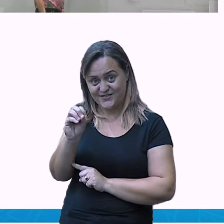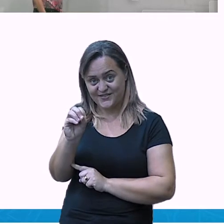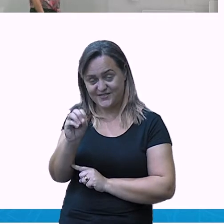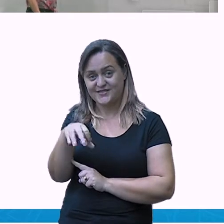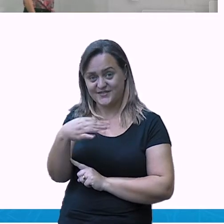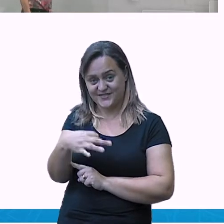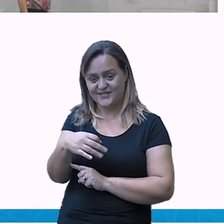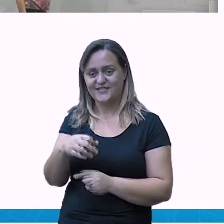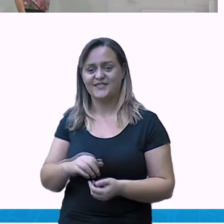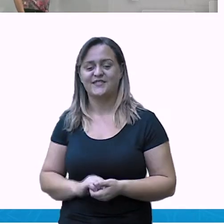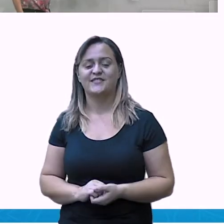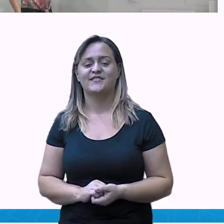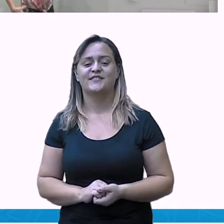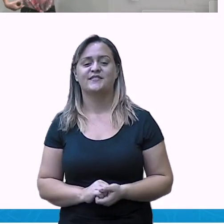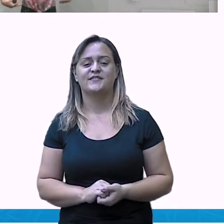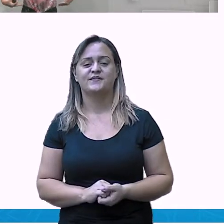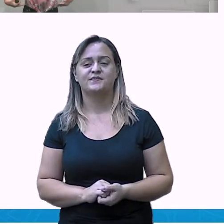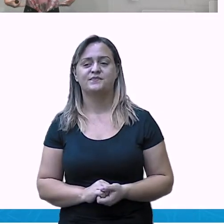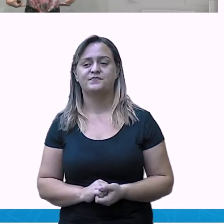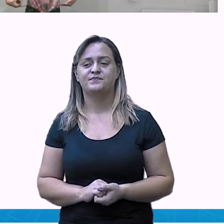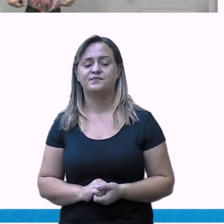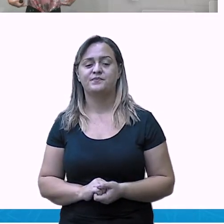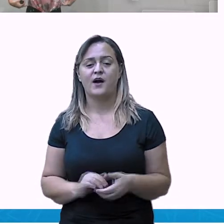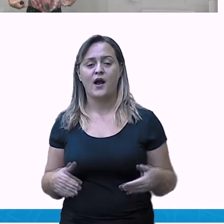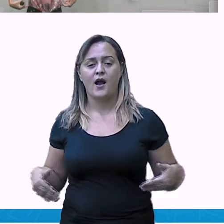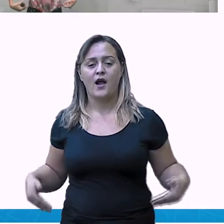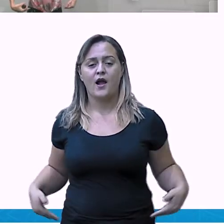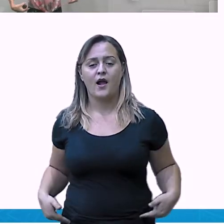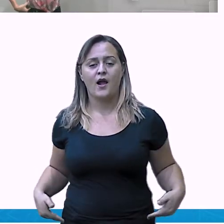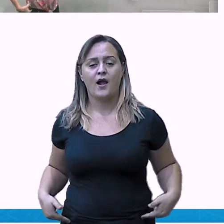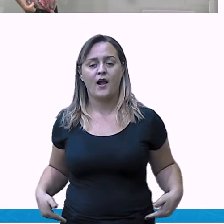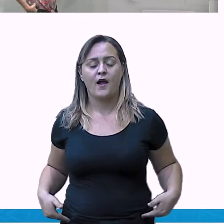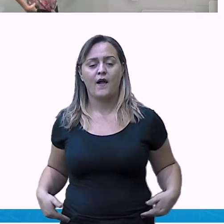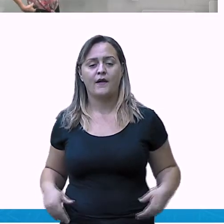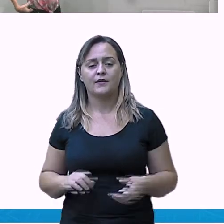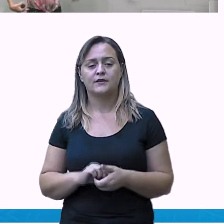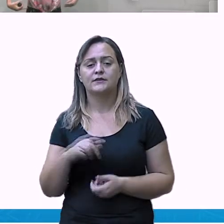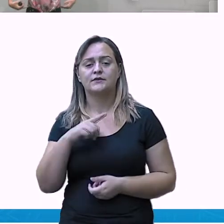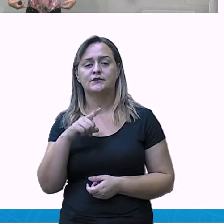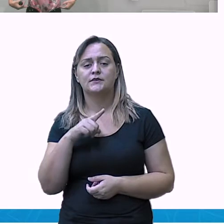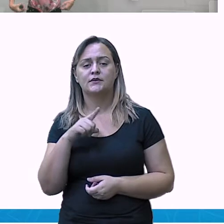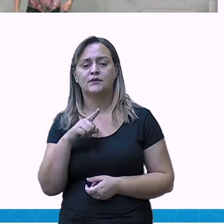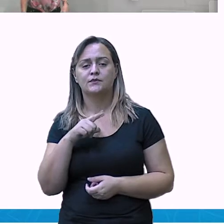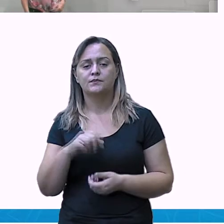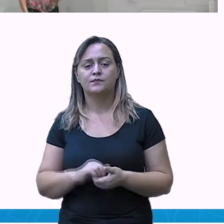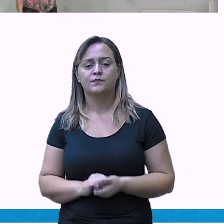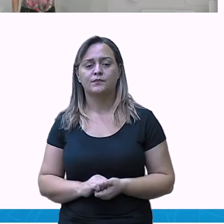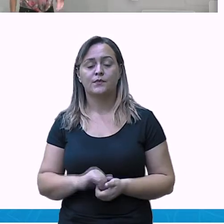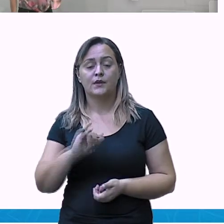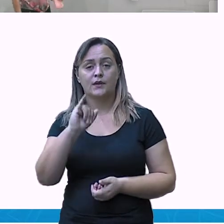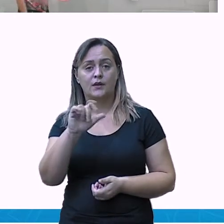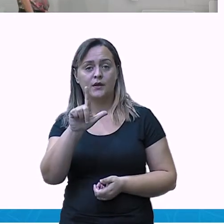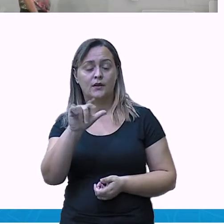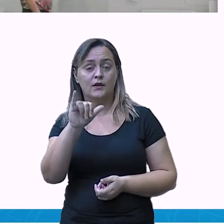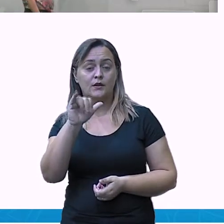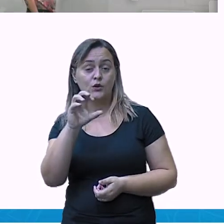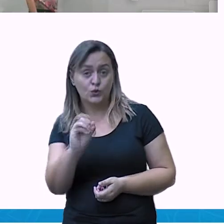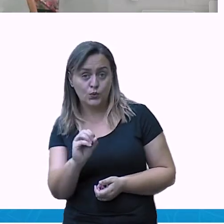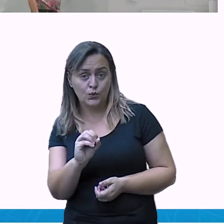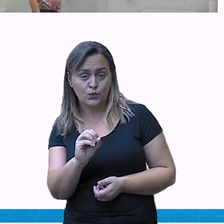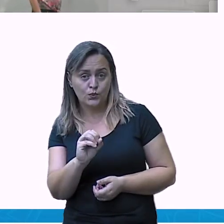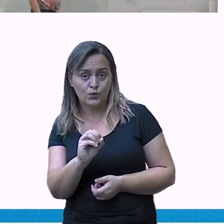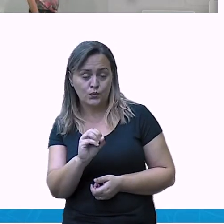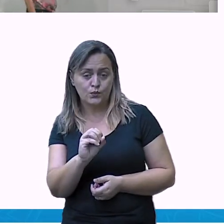lá. Temos o íleo, que são os ossos, né? Que vão constituir o que a gente chama